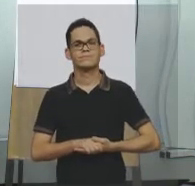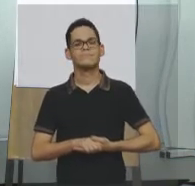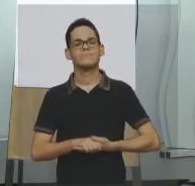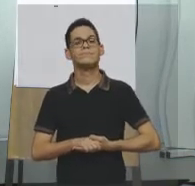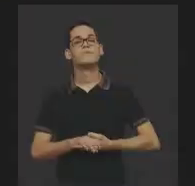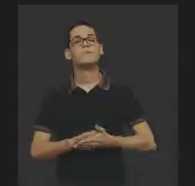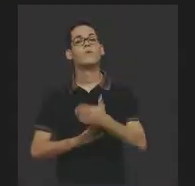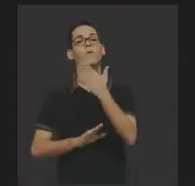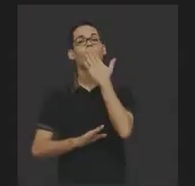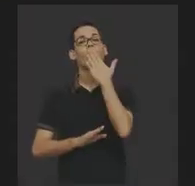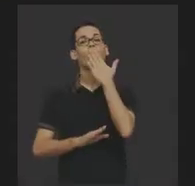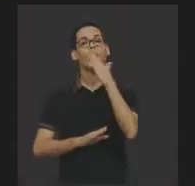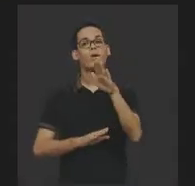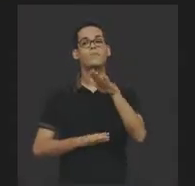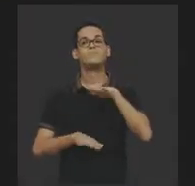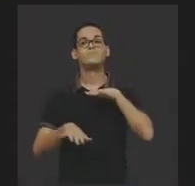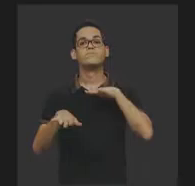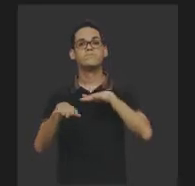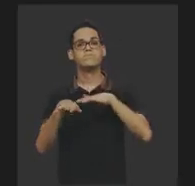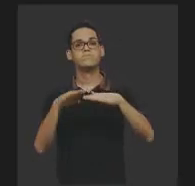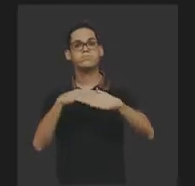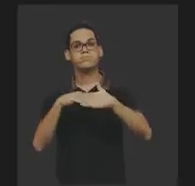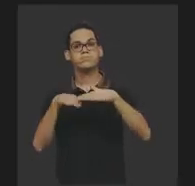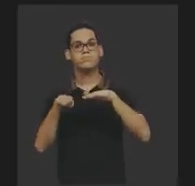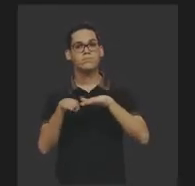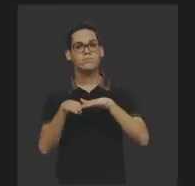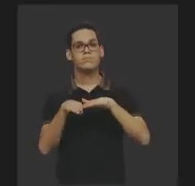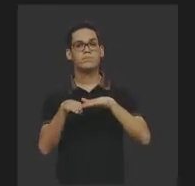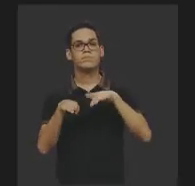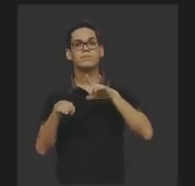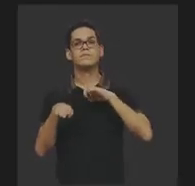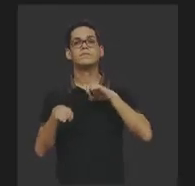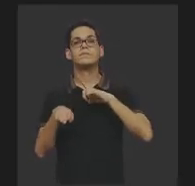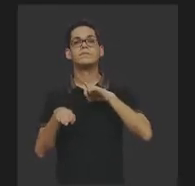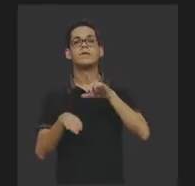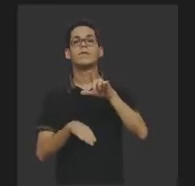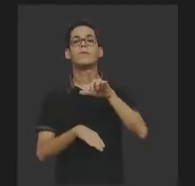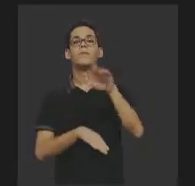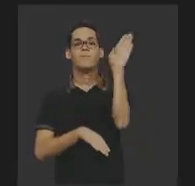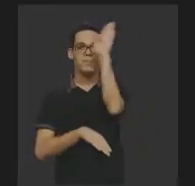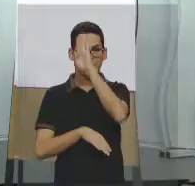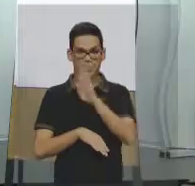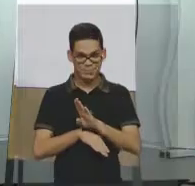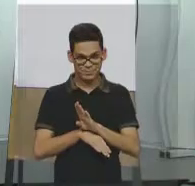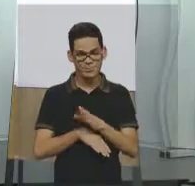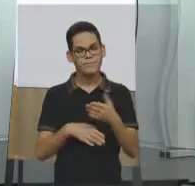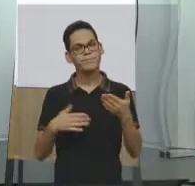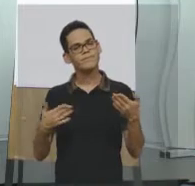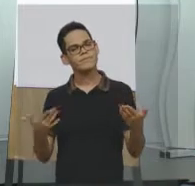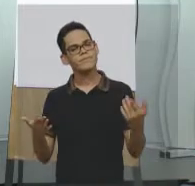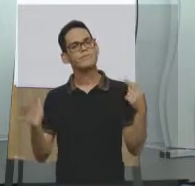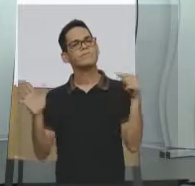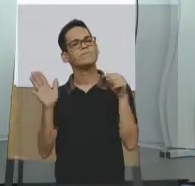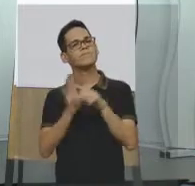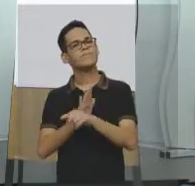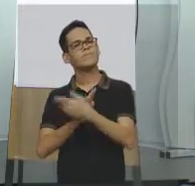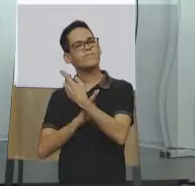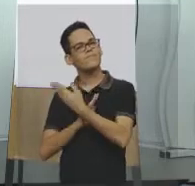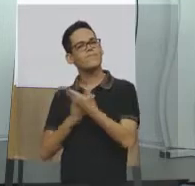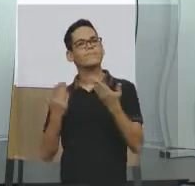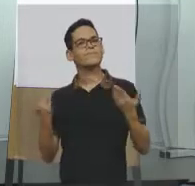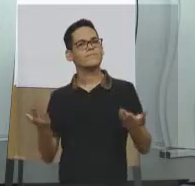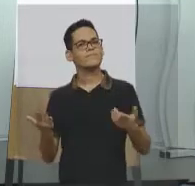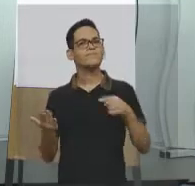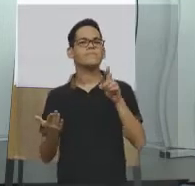em qual placa litosférica se situa o Brasil. É importante destacar que esse tipo de questão, normalmente, ele